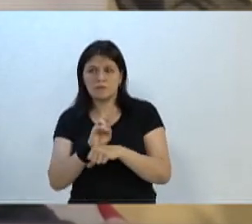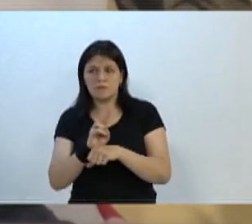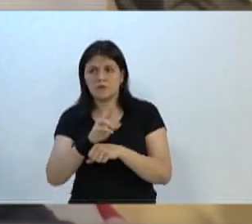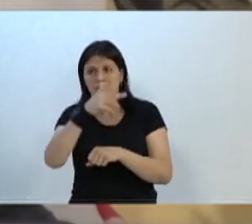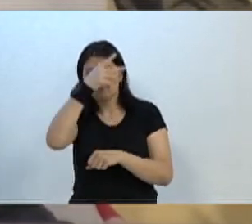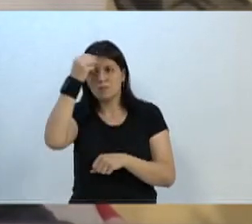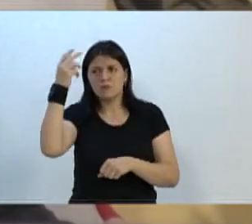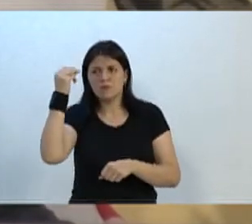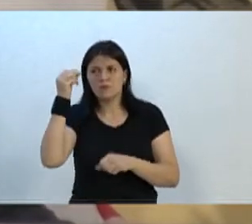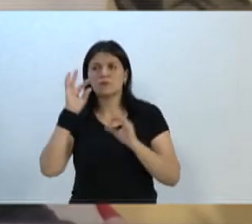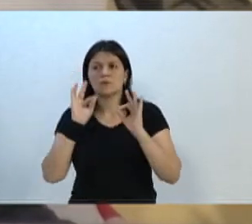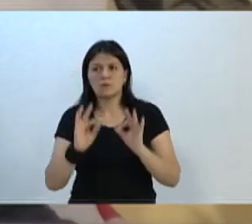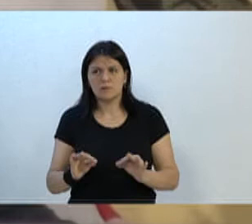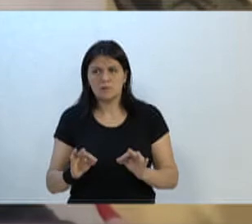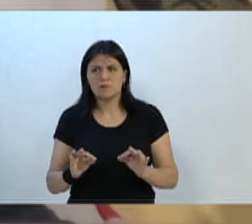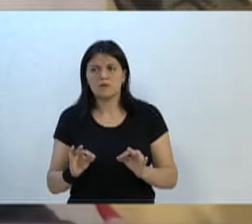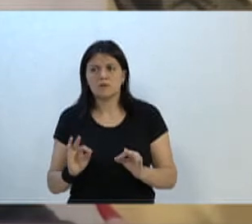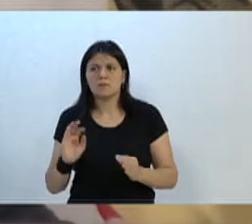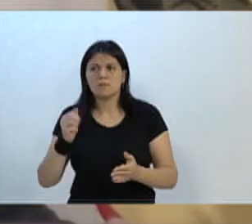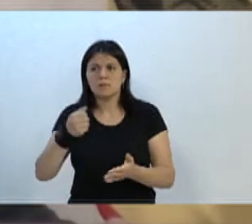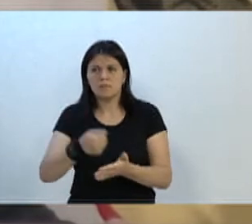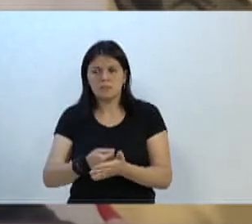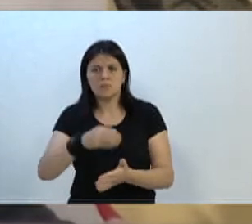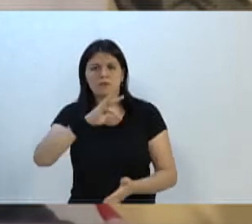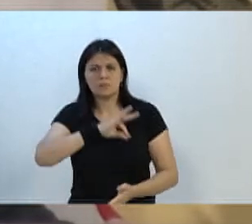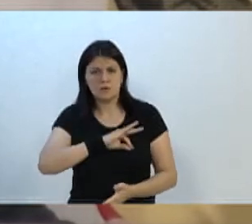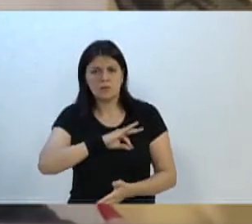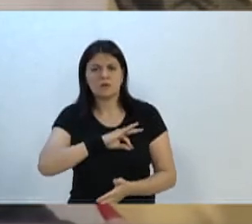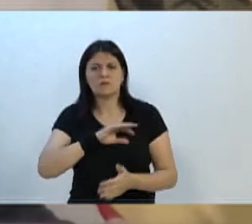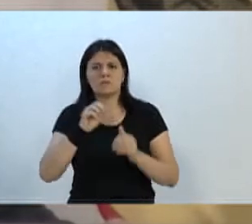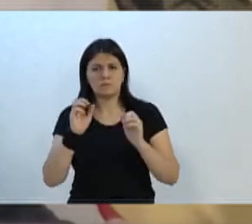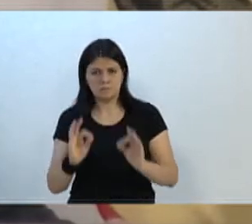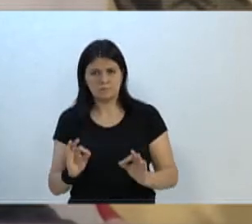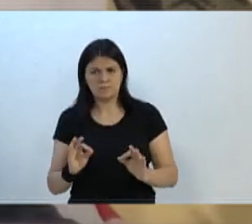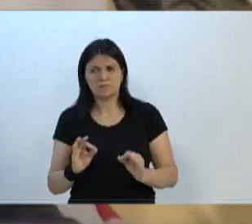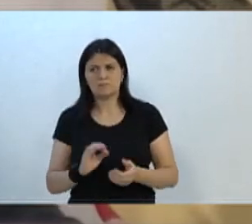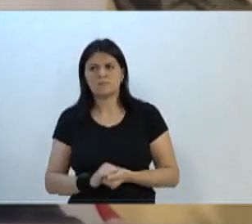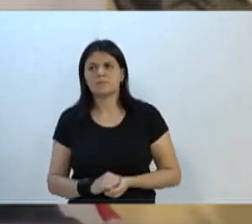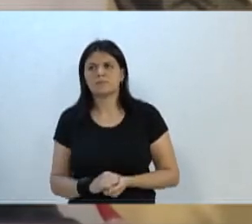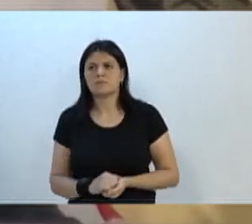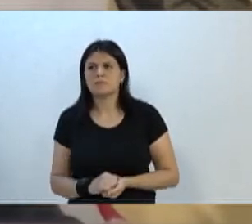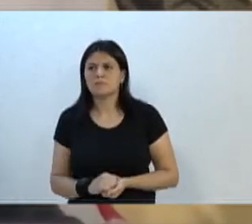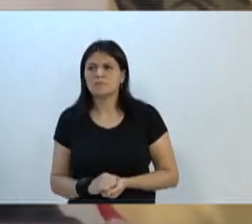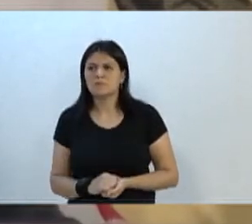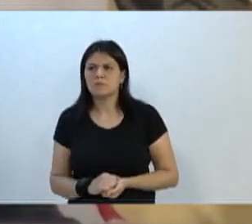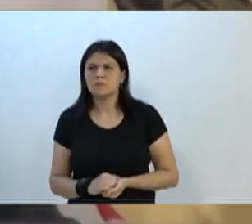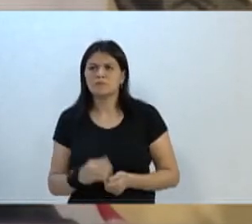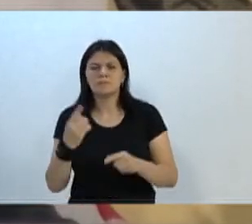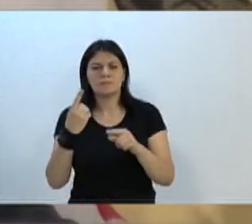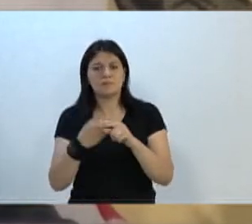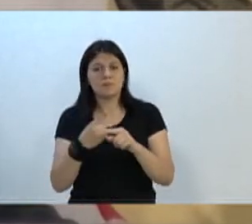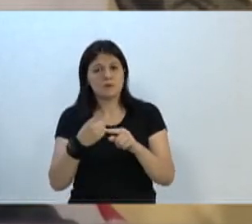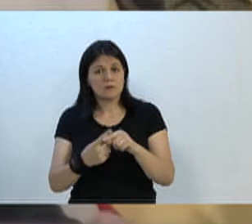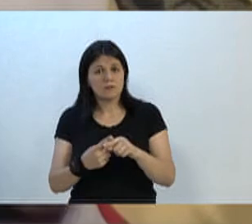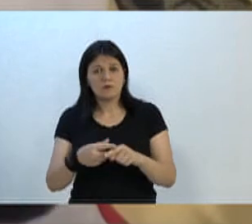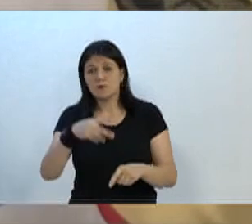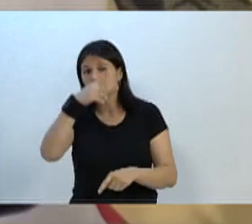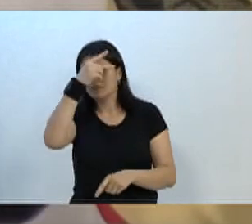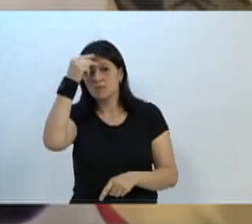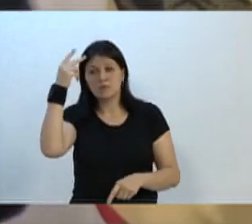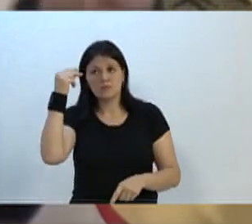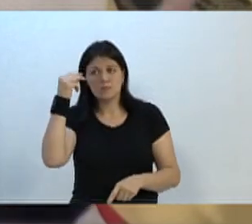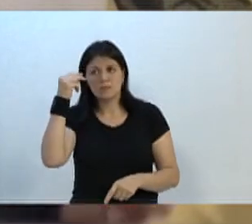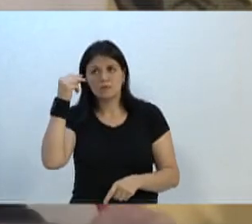executivo certo são pagos E remunerados para isso certo porque o Executivo